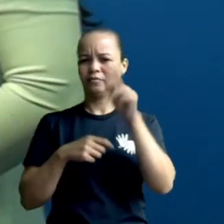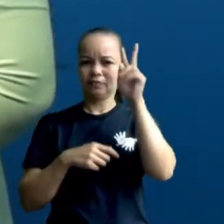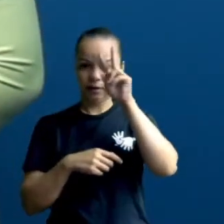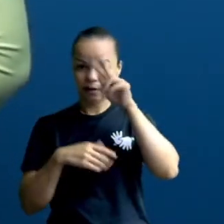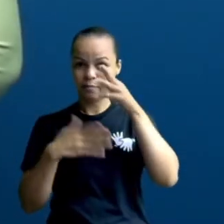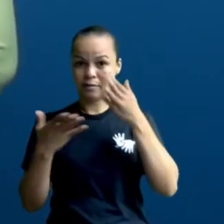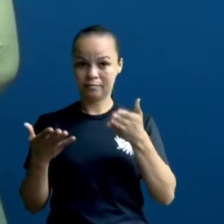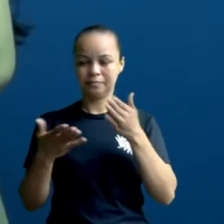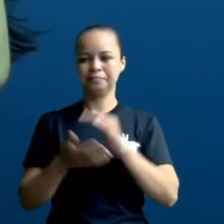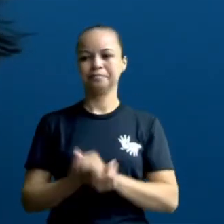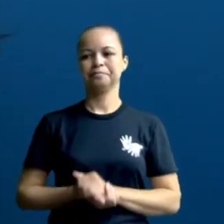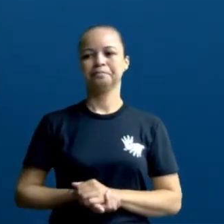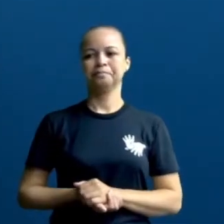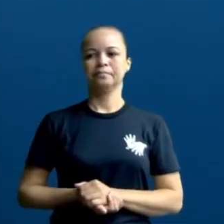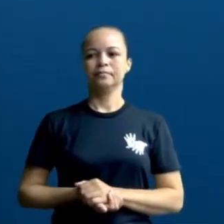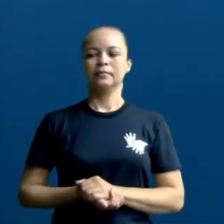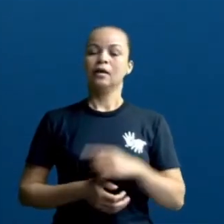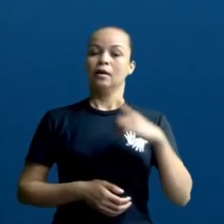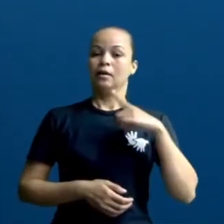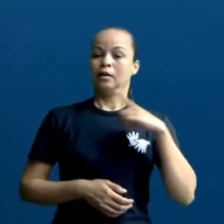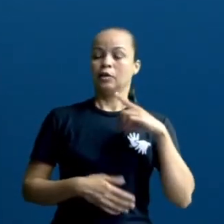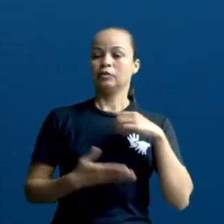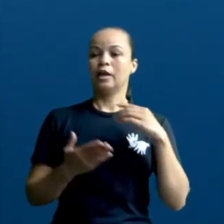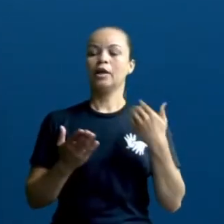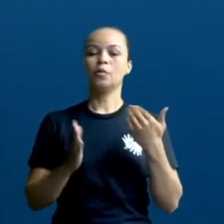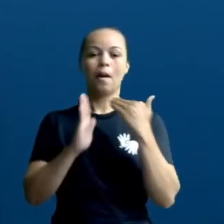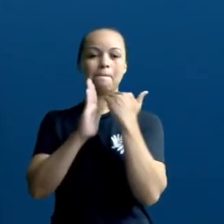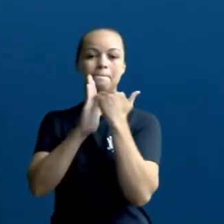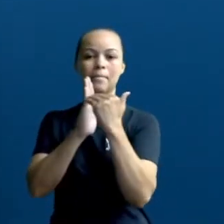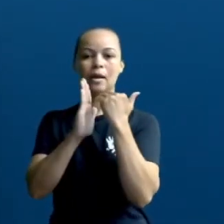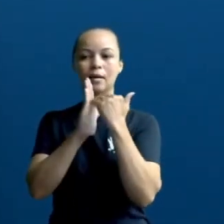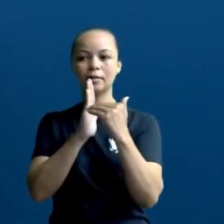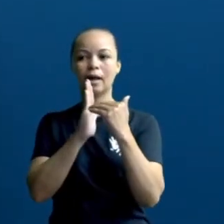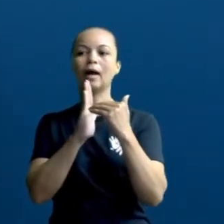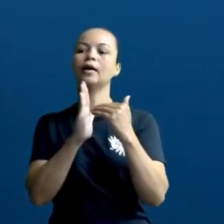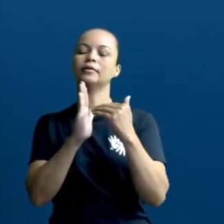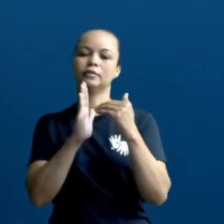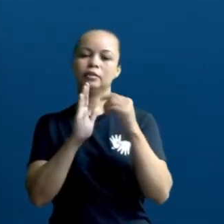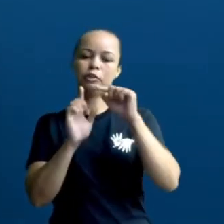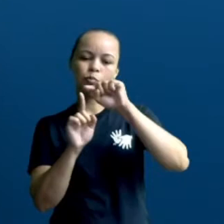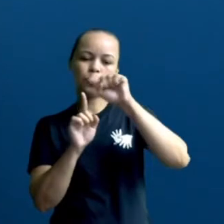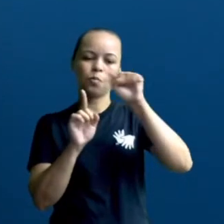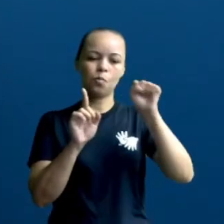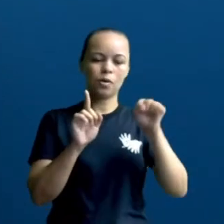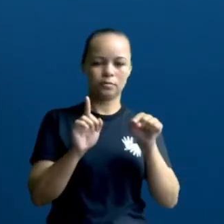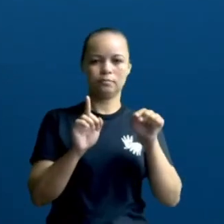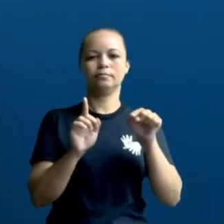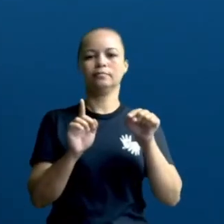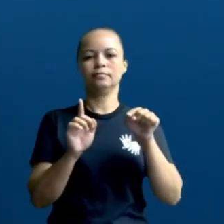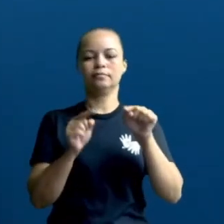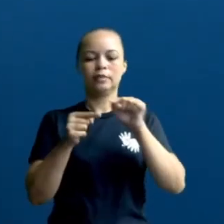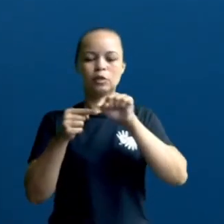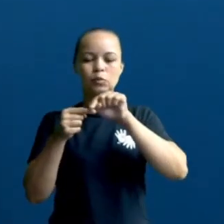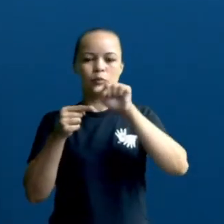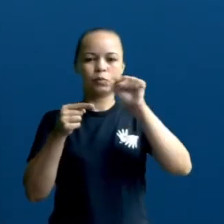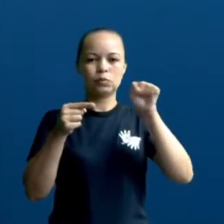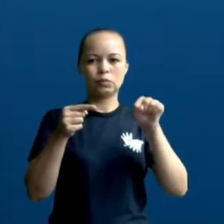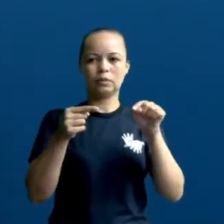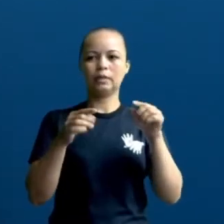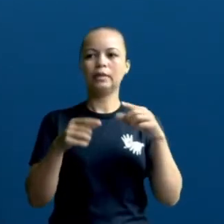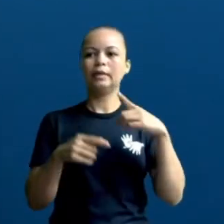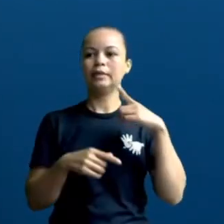então eu vou dizer aqui a vocês. Eu tenho a metade de uma circunferência e tenho um